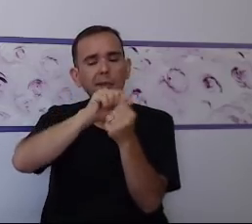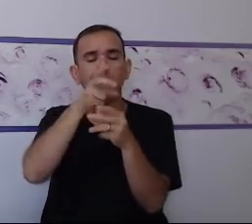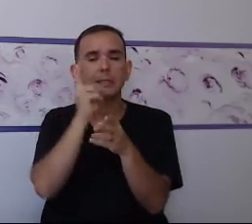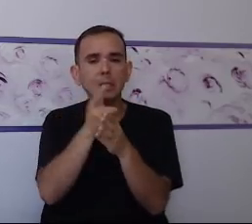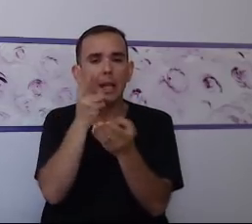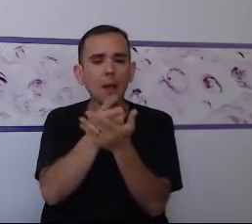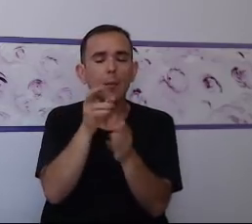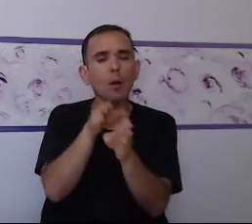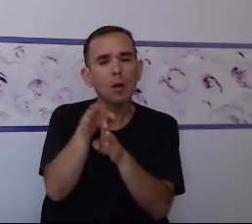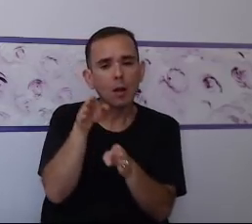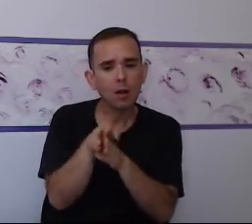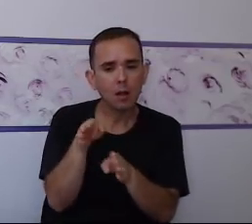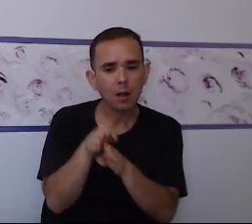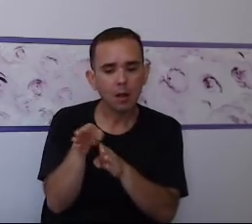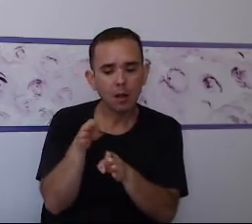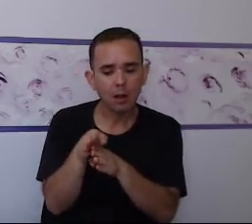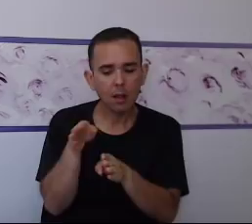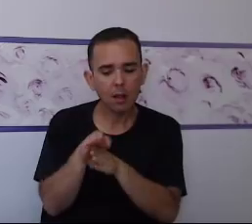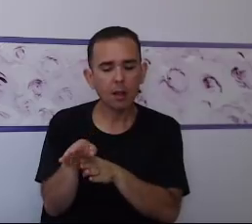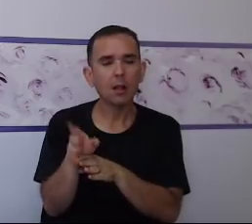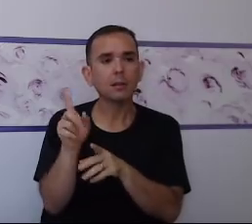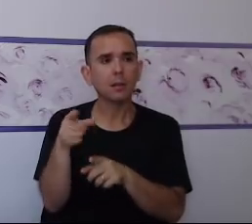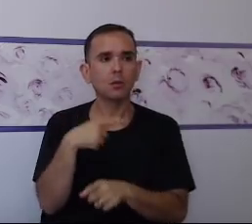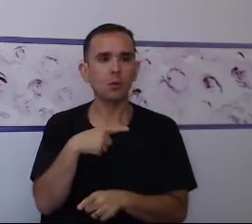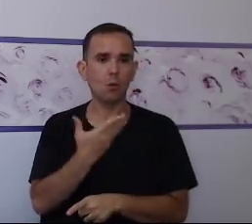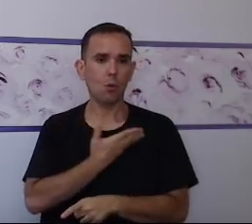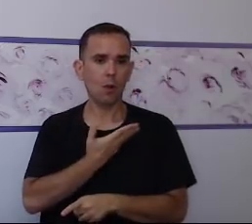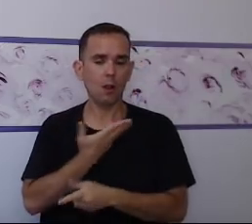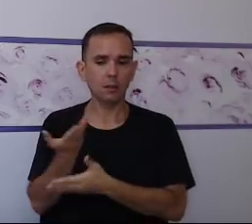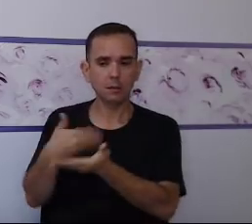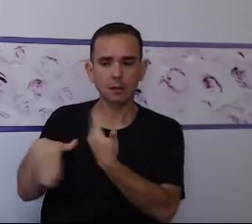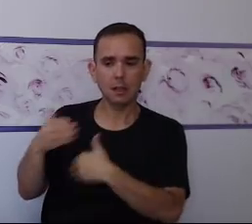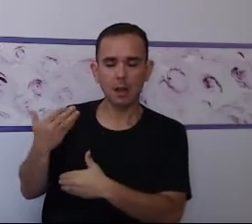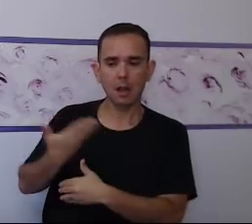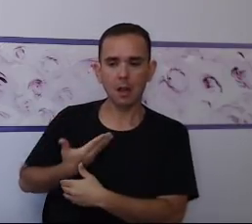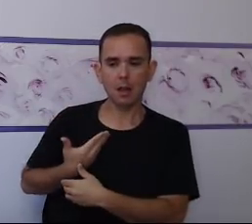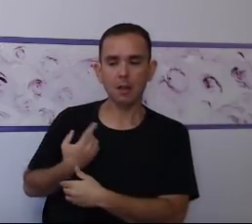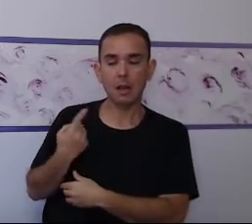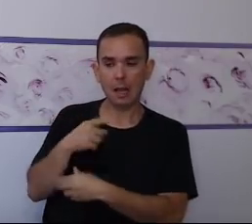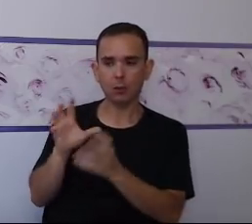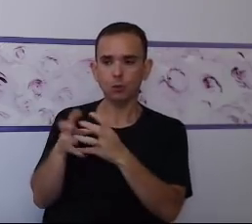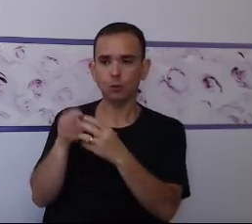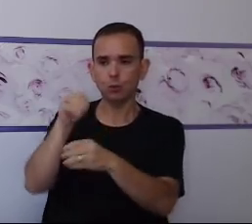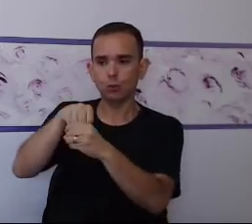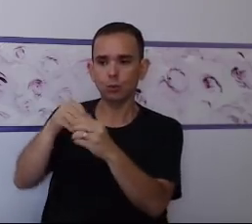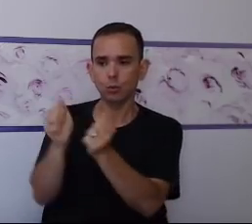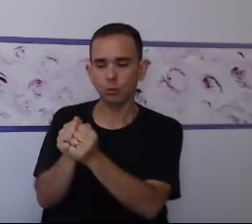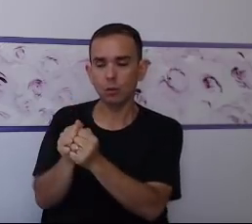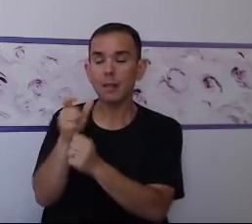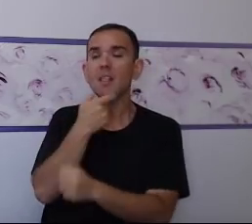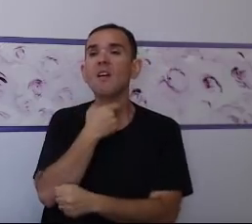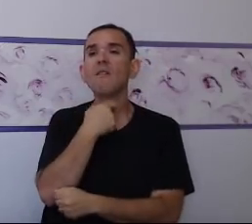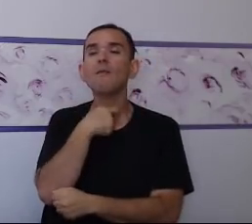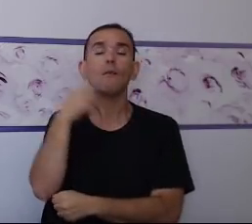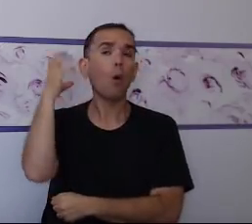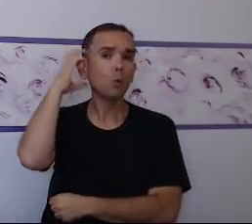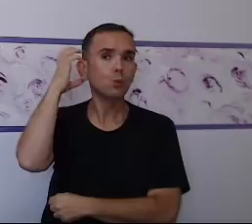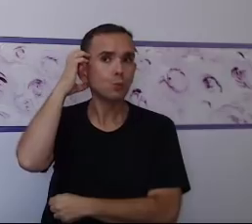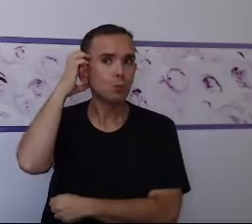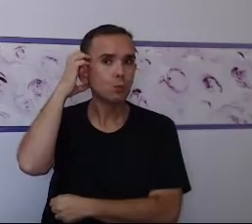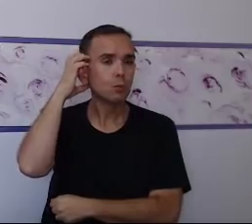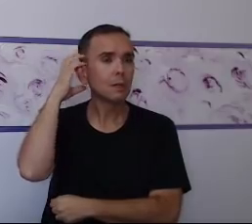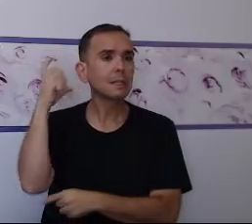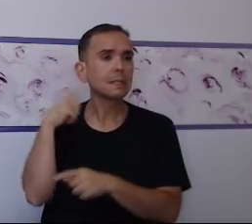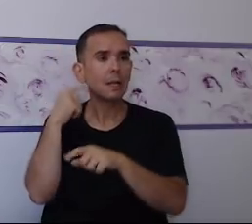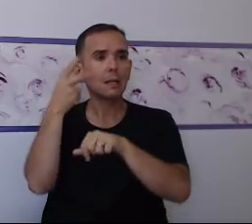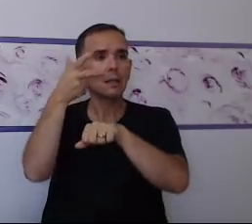orientado pela nossa colega de trabalho, né? Que trabalha na nossa equipe, que é a Fono, que está